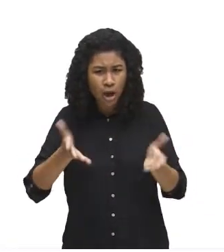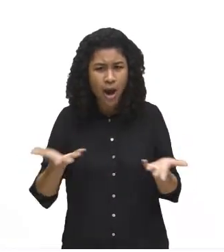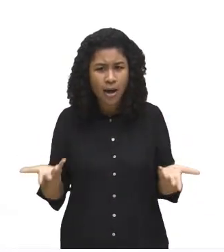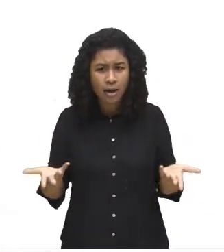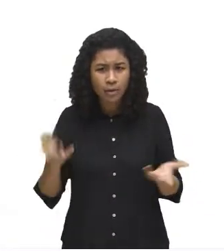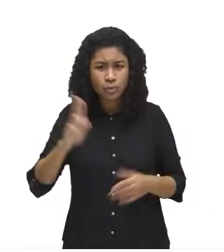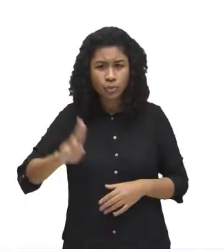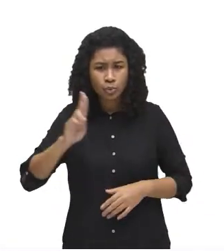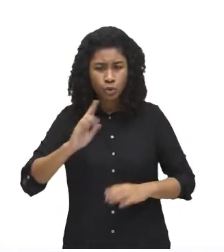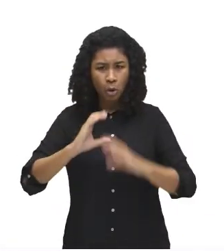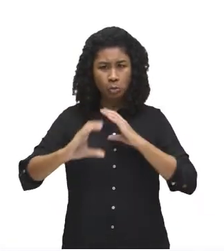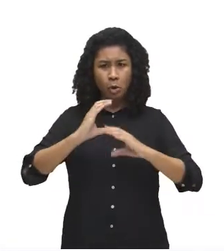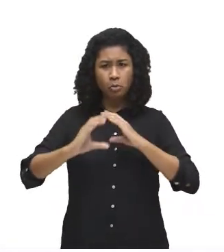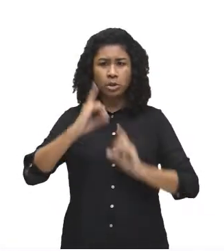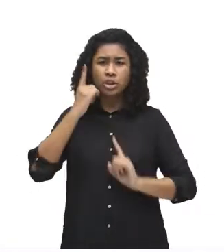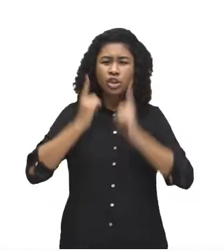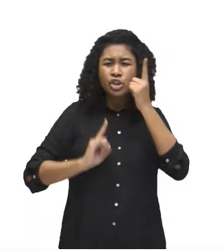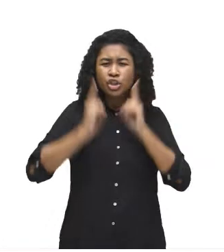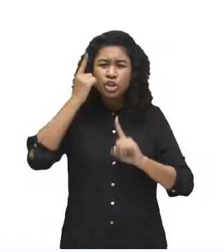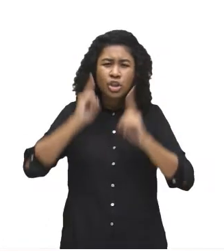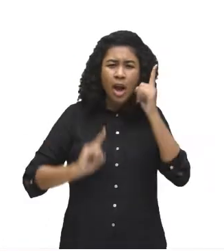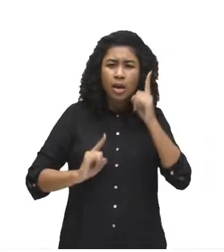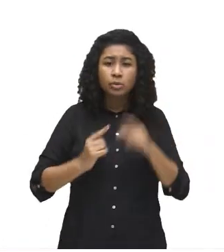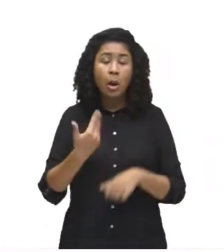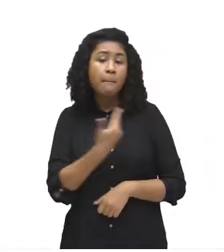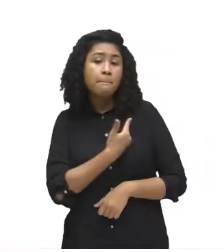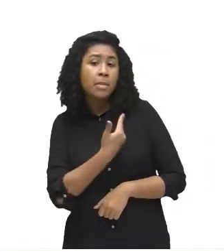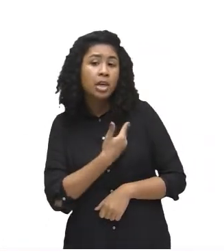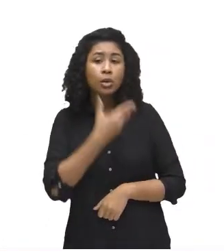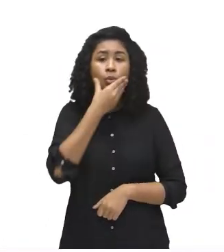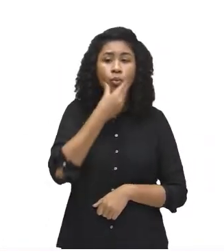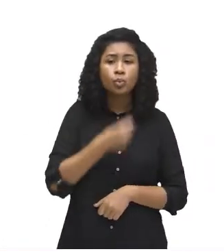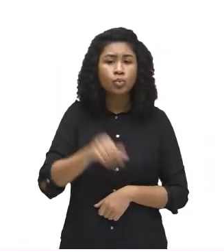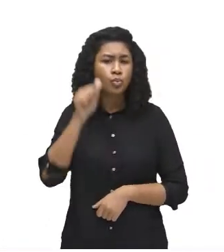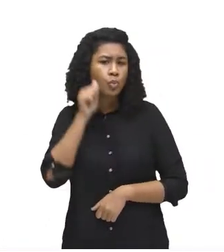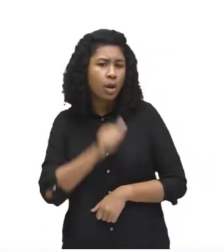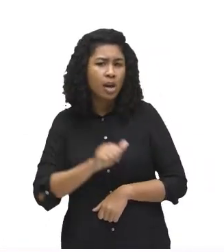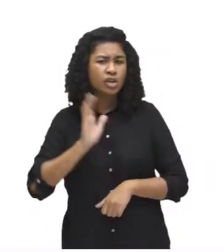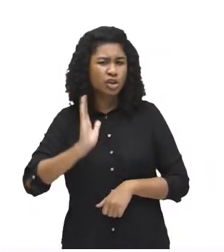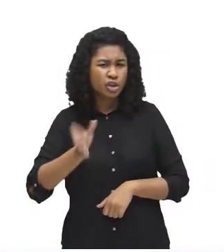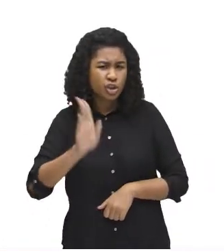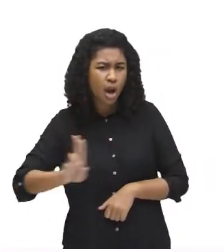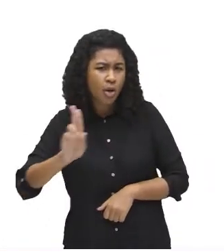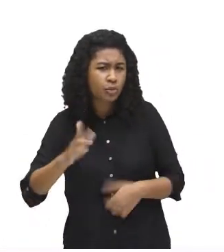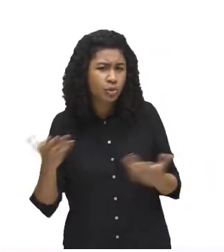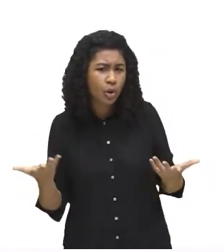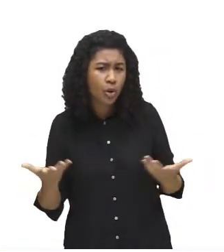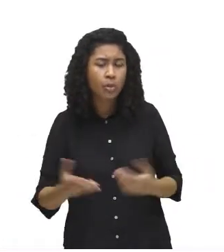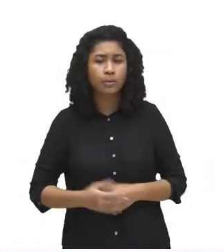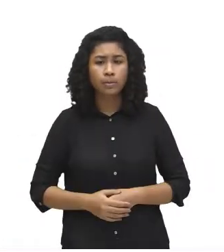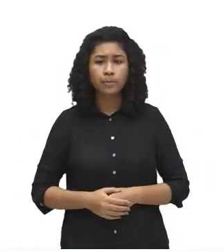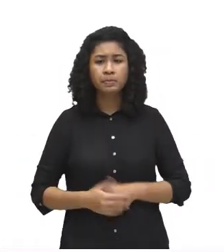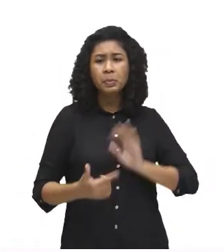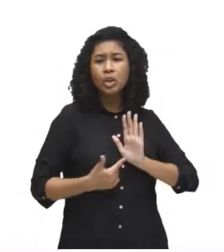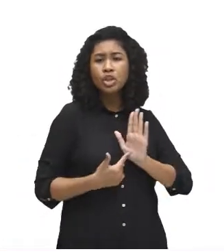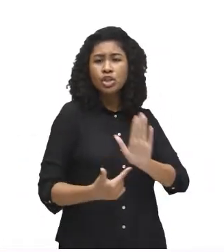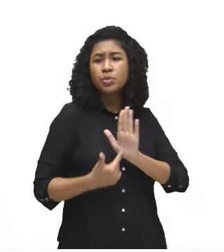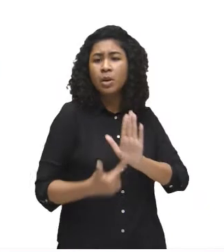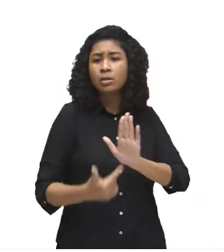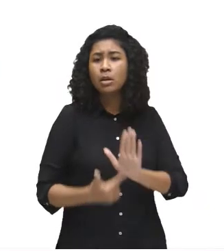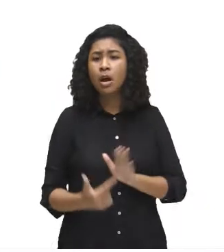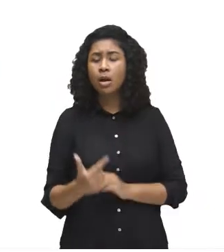utilizando gestos com alguém, com aquele seu amigo, com aquela sua amiga? Observe, expressões, as